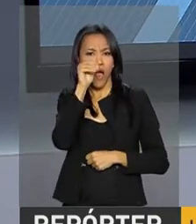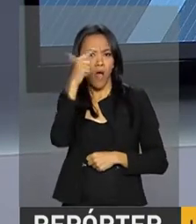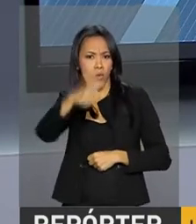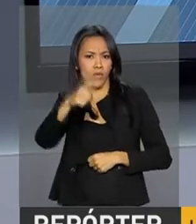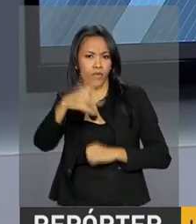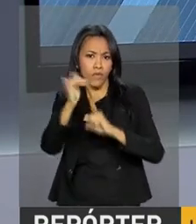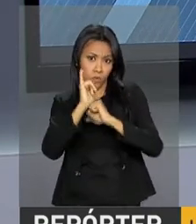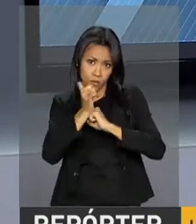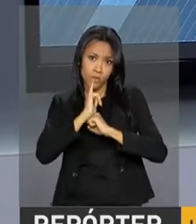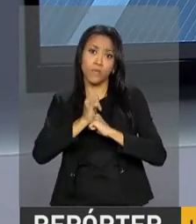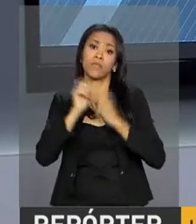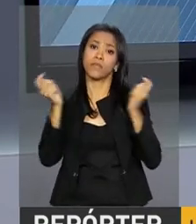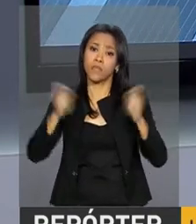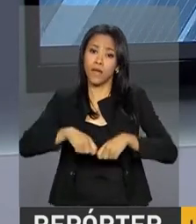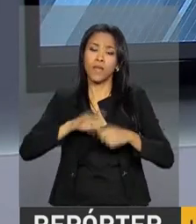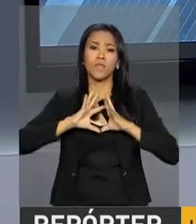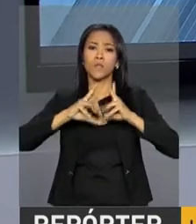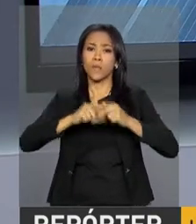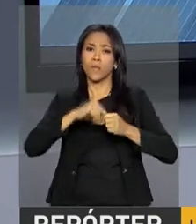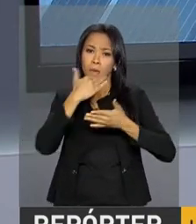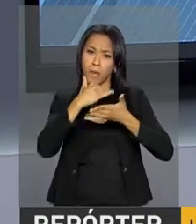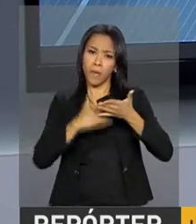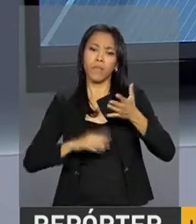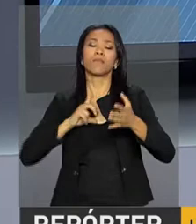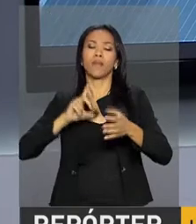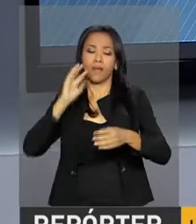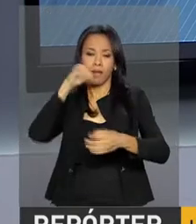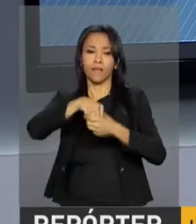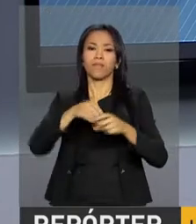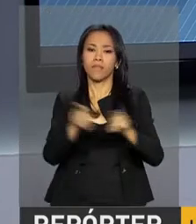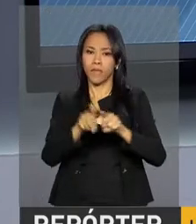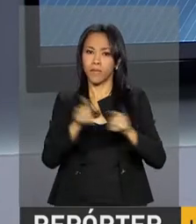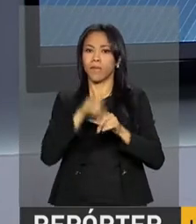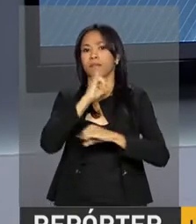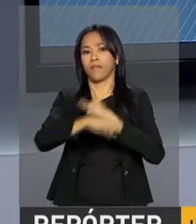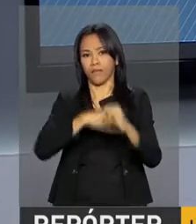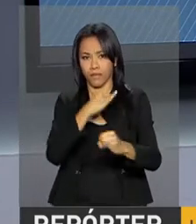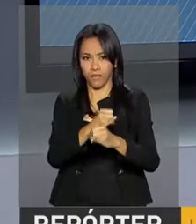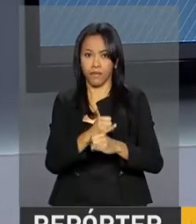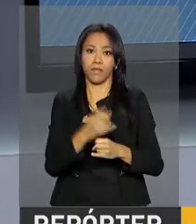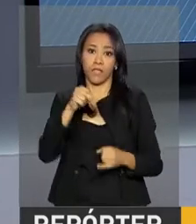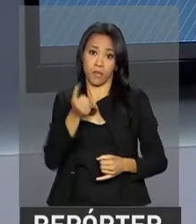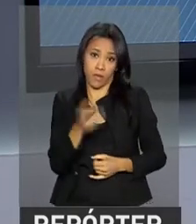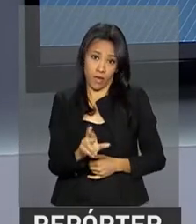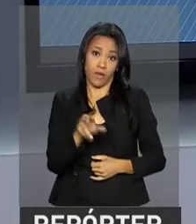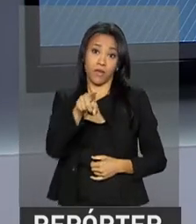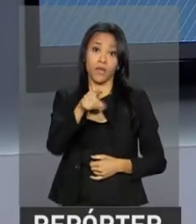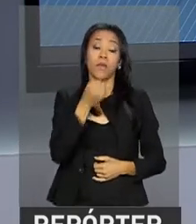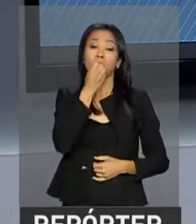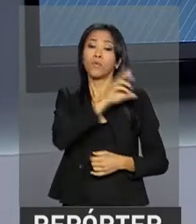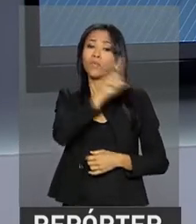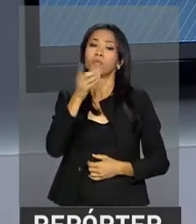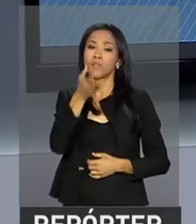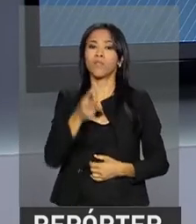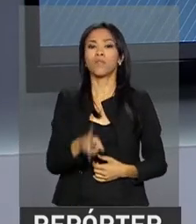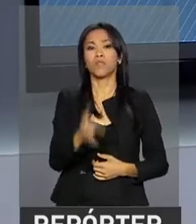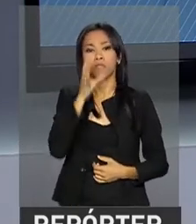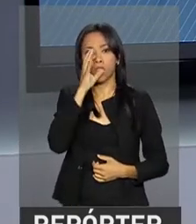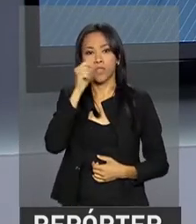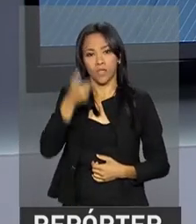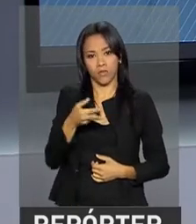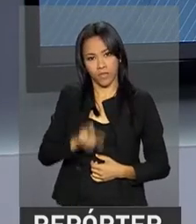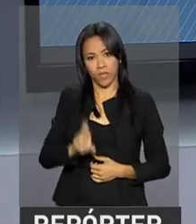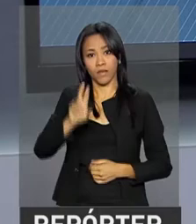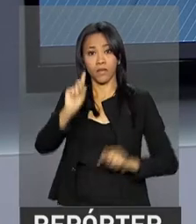reportagens no youtube e toda a nossa programação também está na página da nbr um bom dia para você e continue com a gente